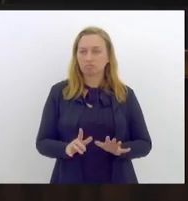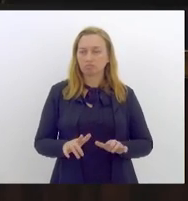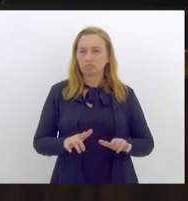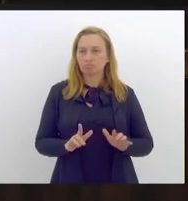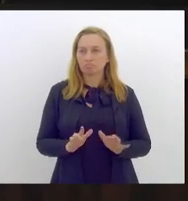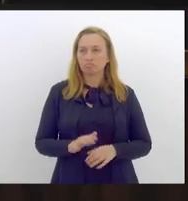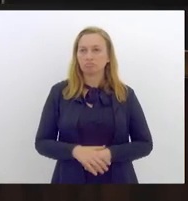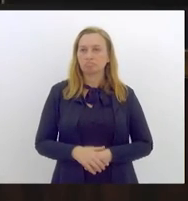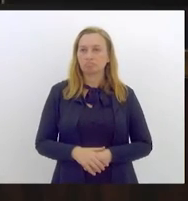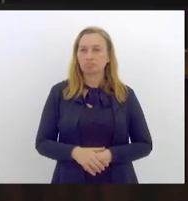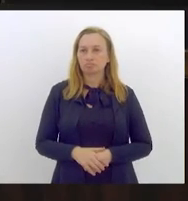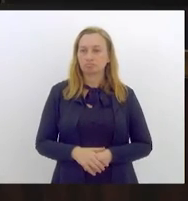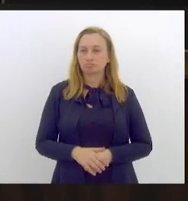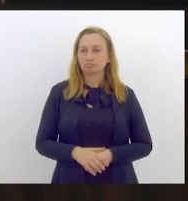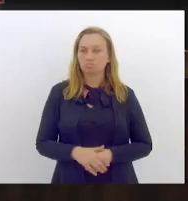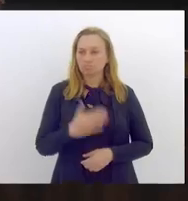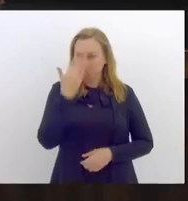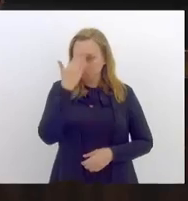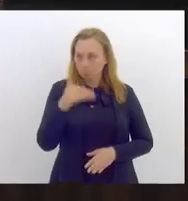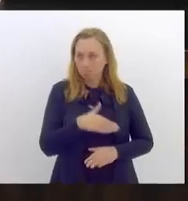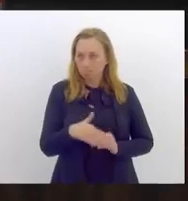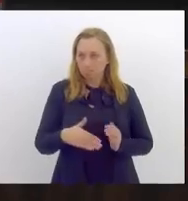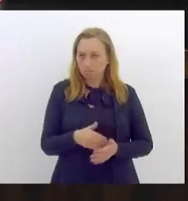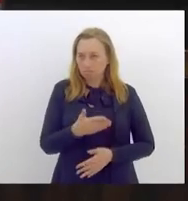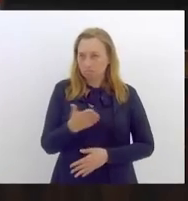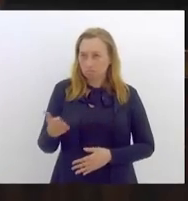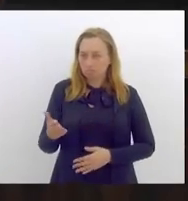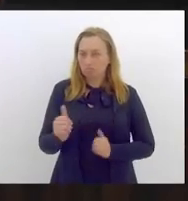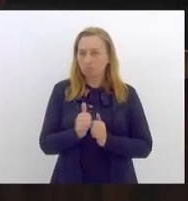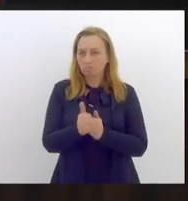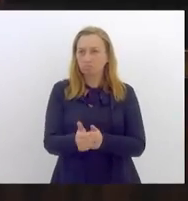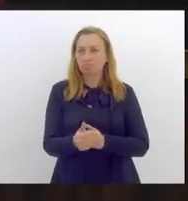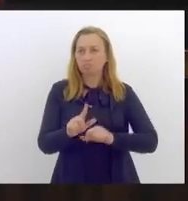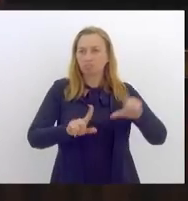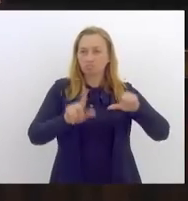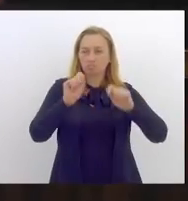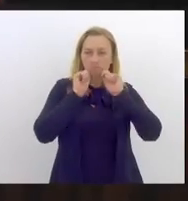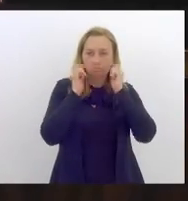expediente final, agradecendo a todas e todos que nos acompanham pela